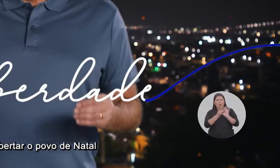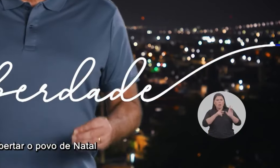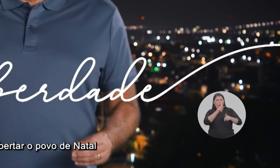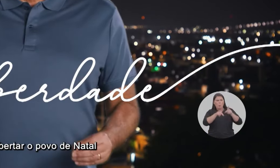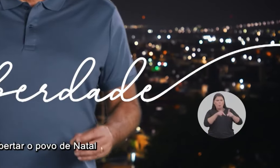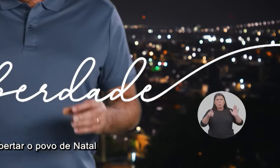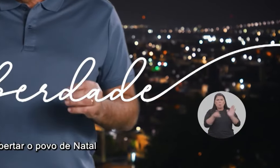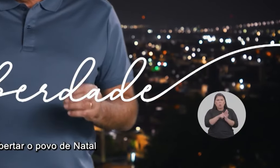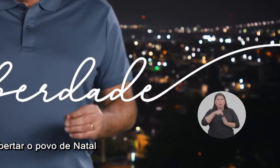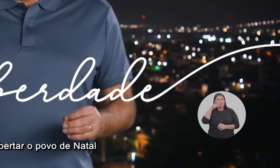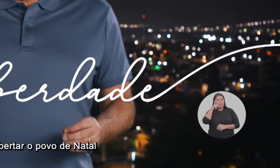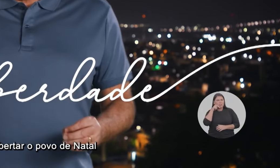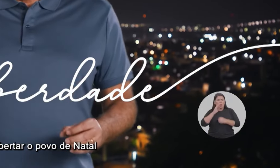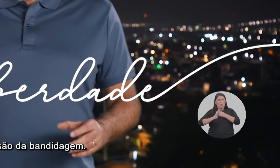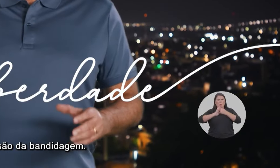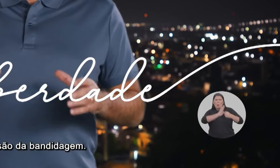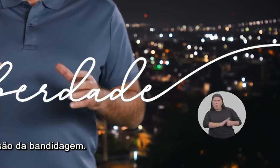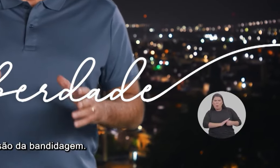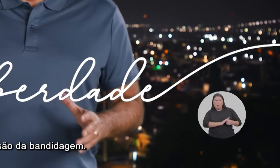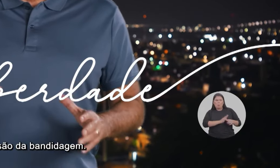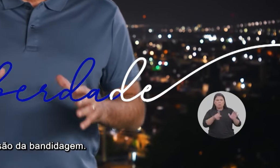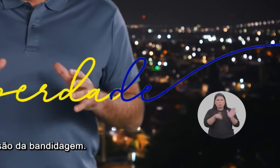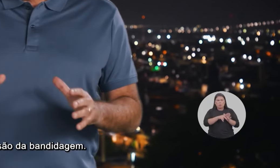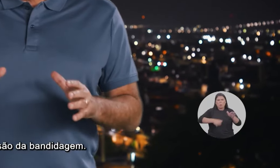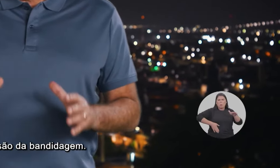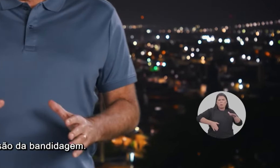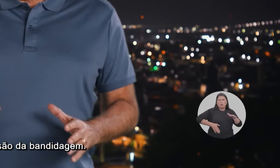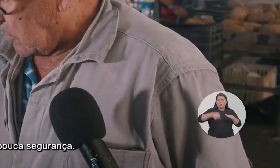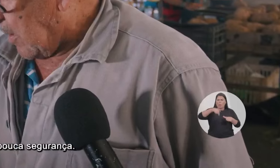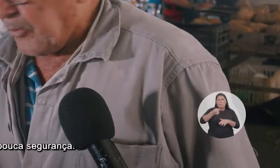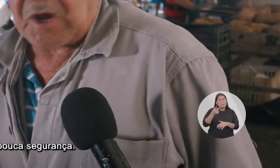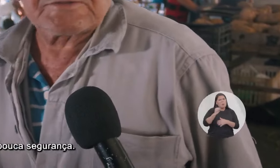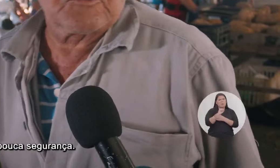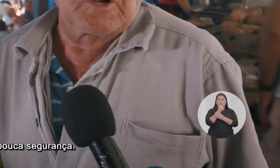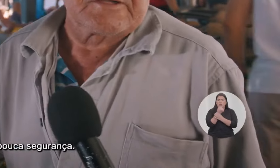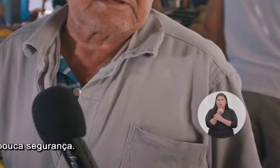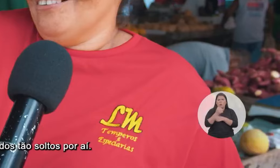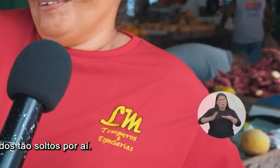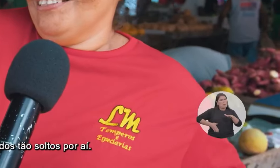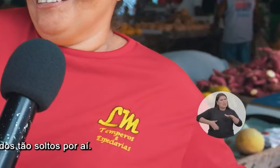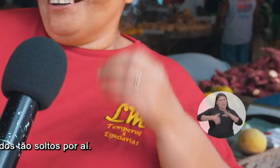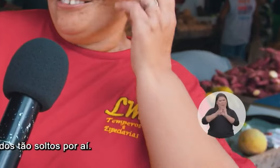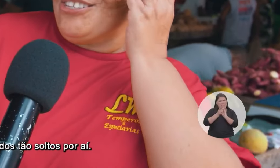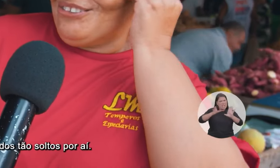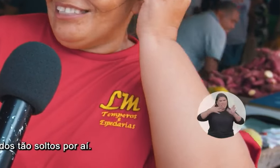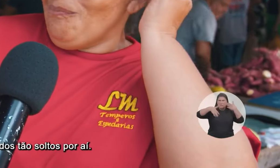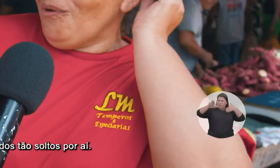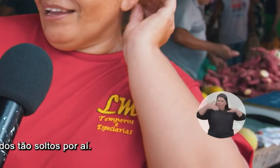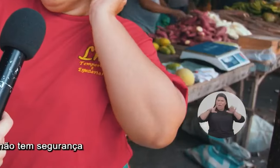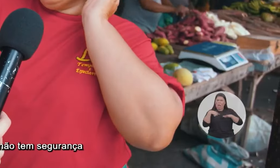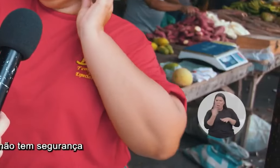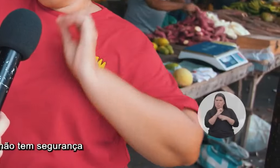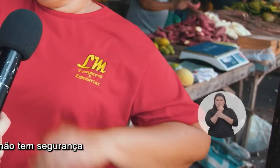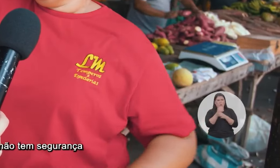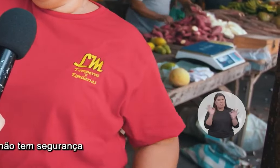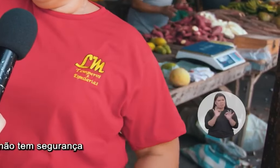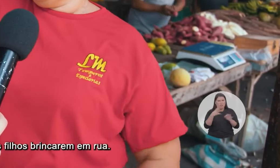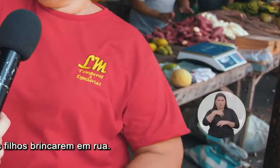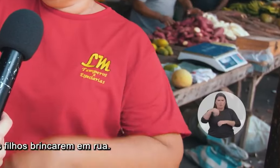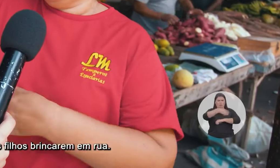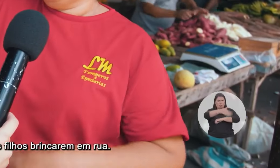Temos de libertar o povo de Natal da opressão da bandidagem. Tem pouca segurança. Os bandidos estão soltos, né? Por aí a gente